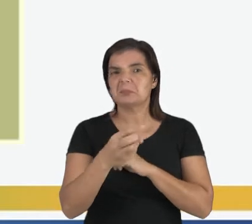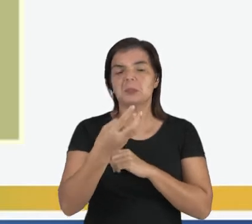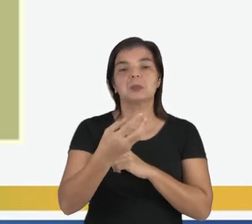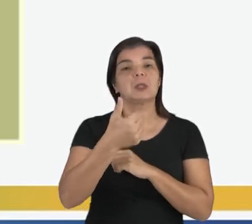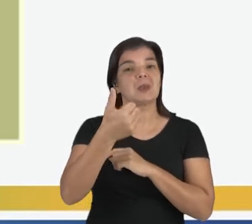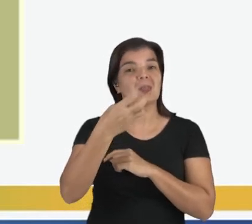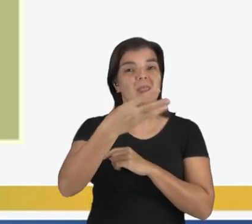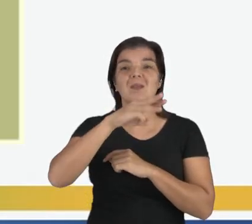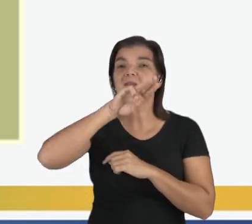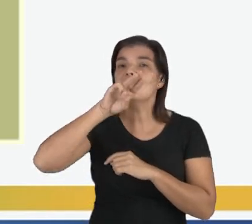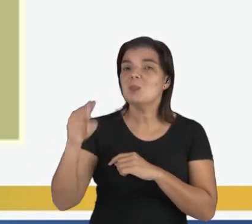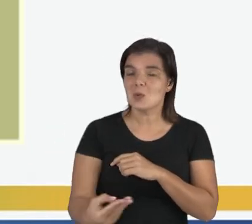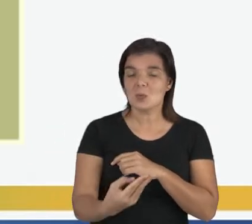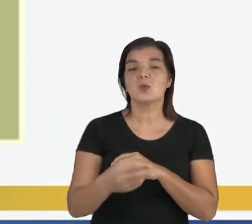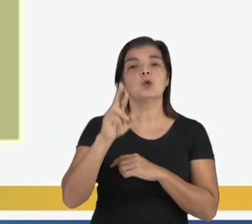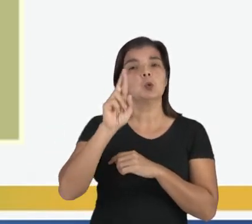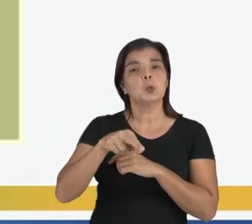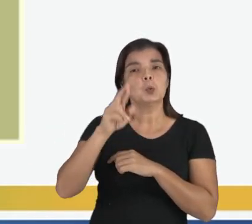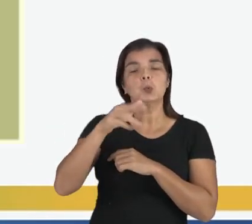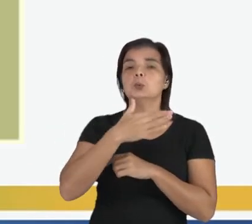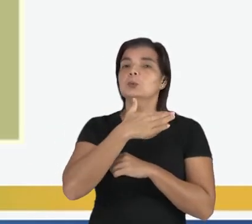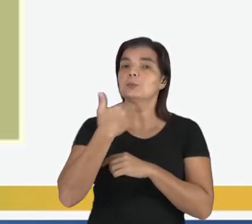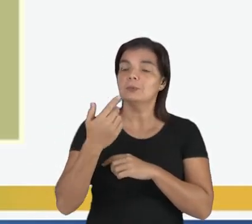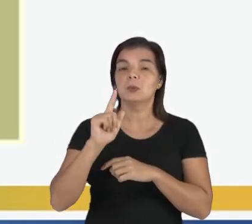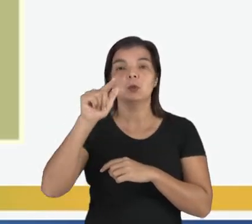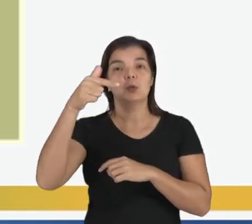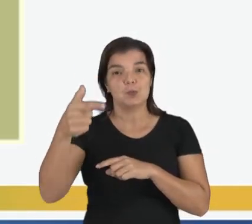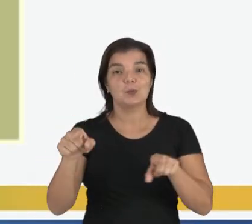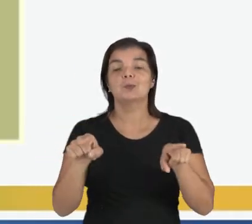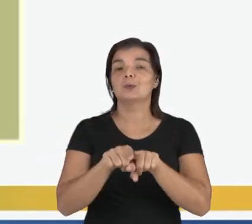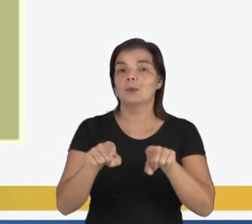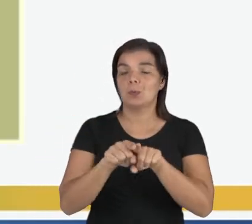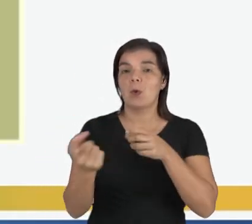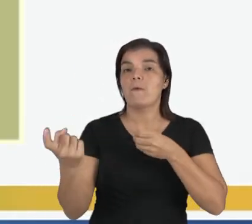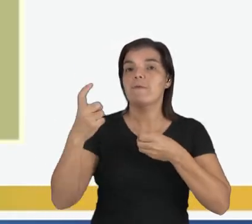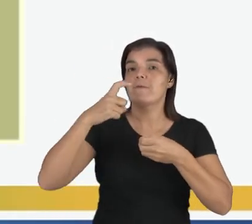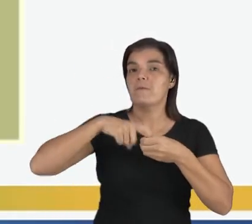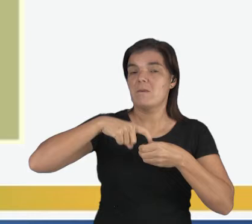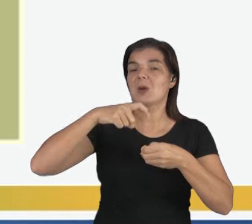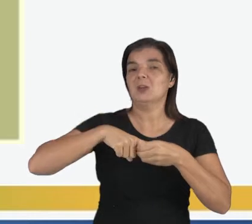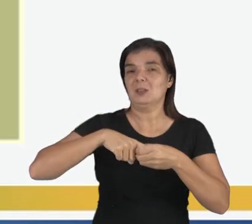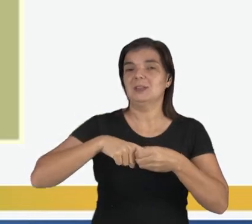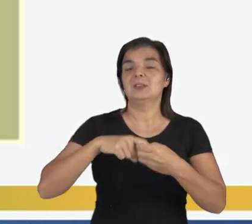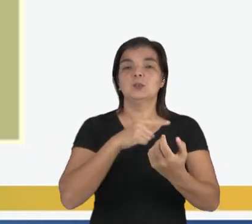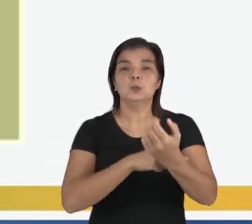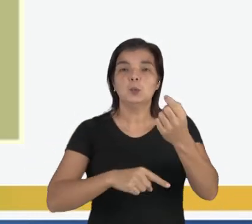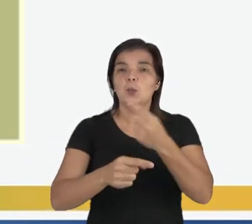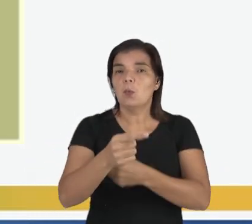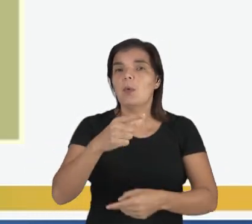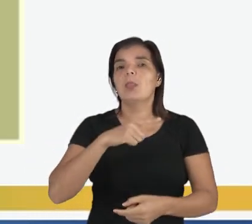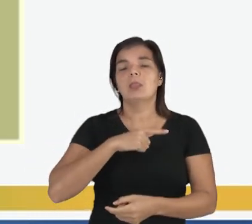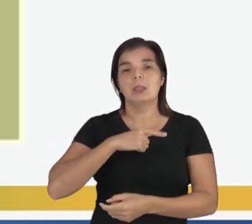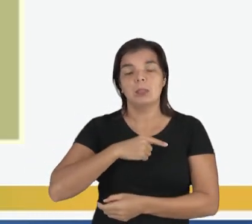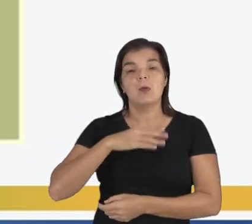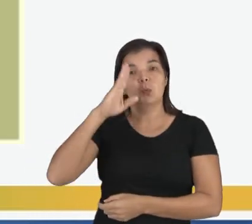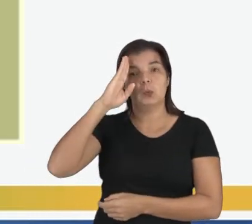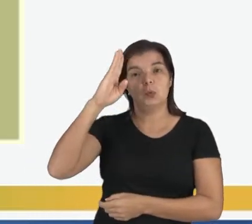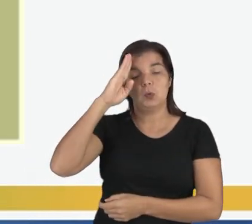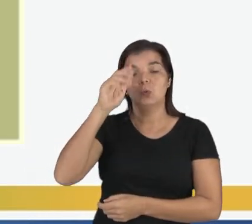13 milhões de soldados russos, 13 milhões morreram, e outra grande parte voltaram extremamente feridos. A gente tem soldados aí